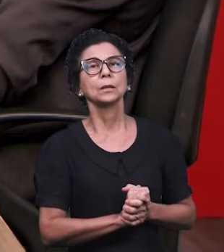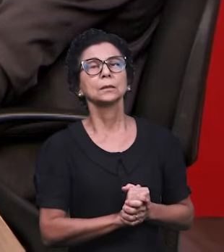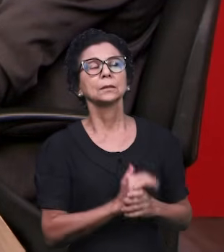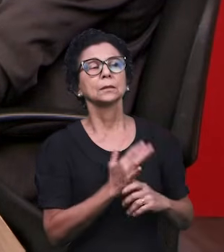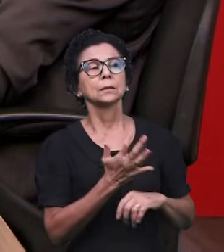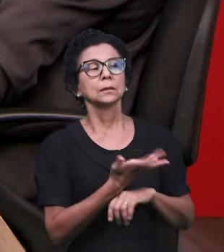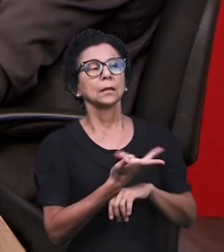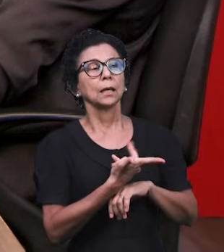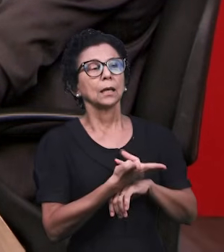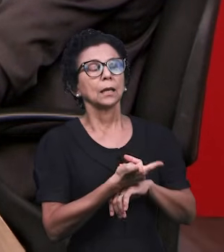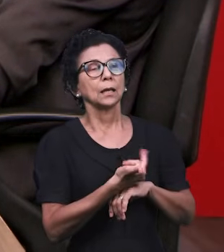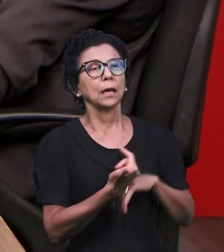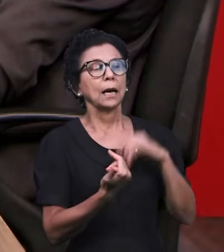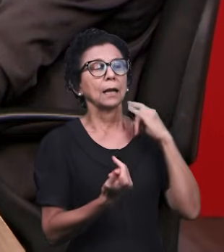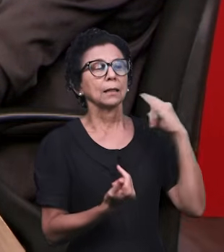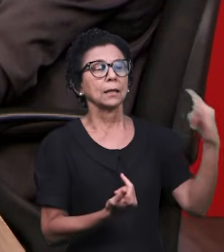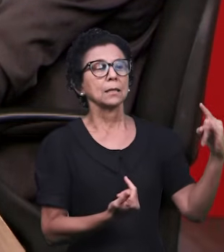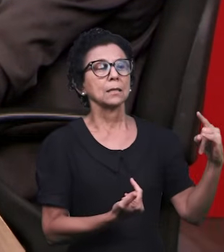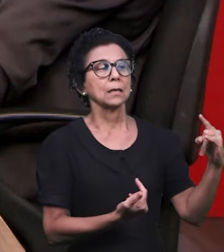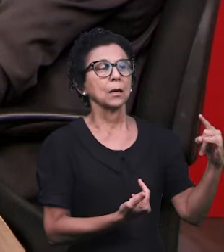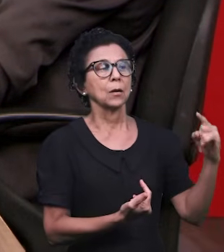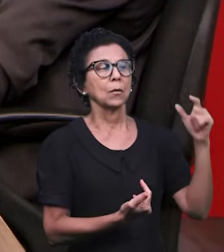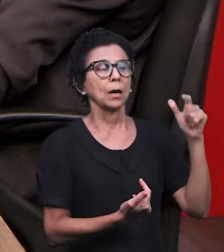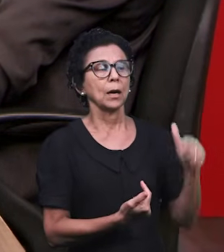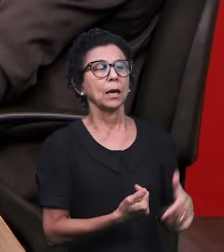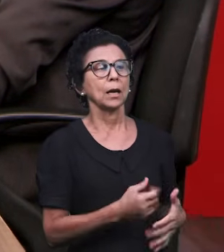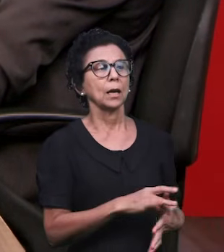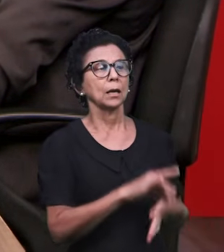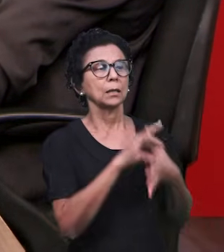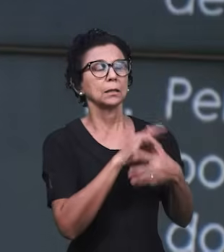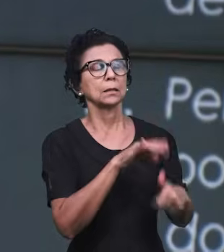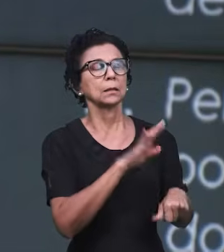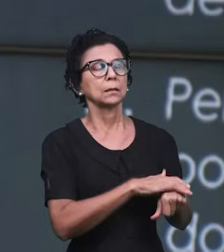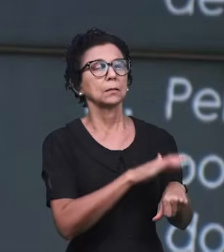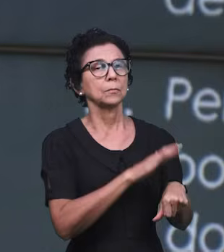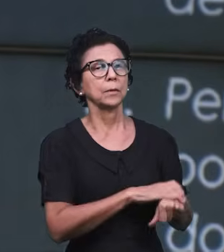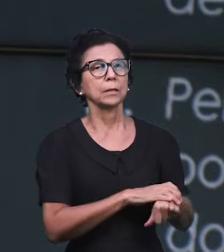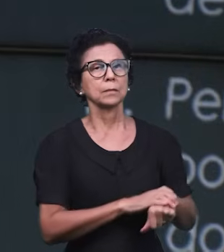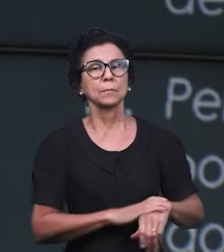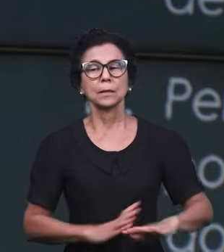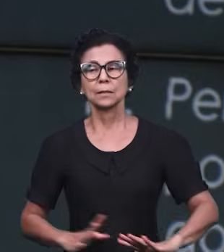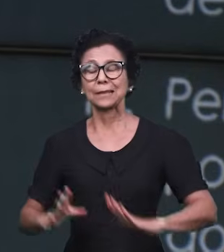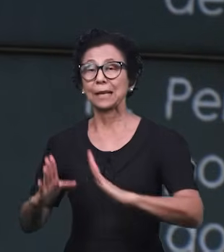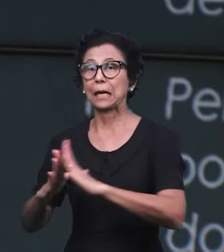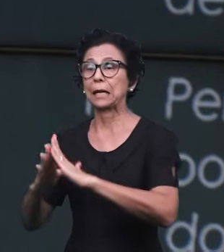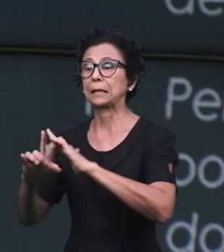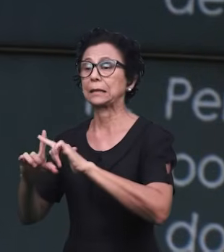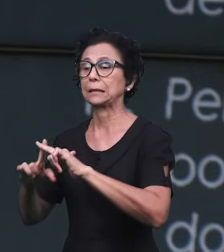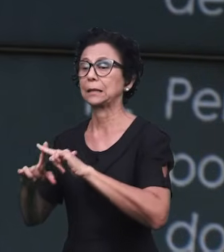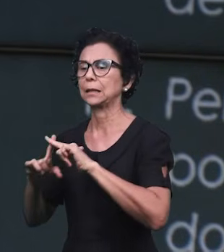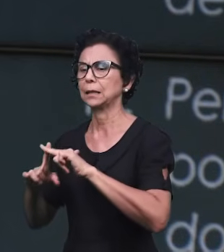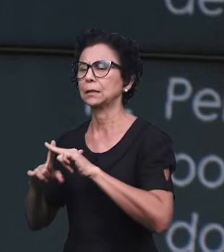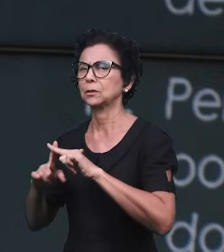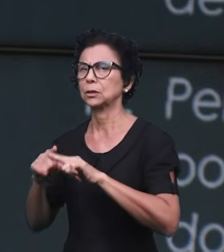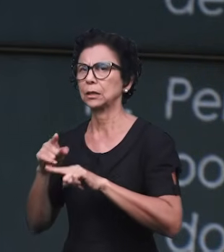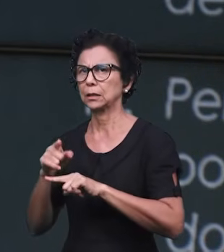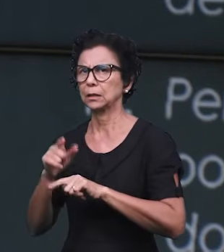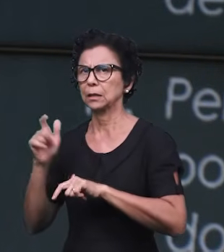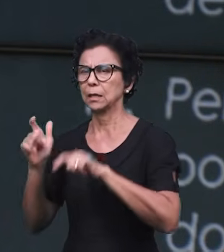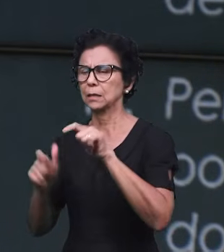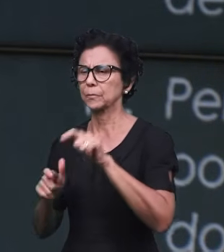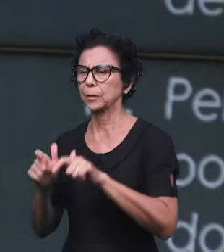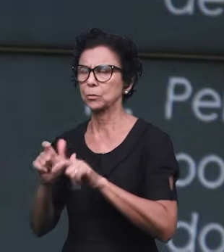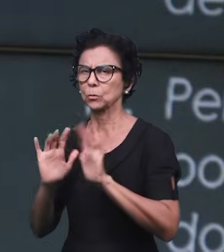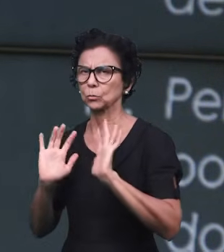mesma. E a igreja, ela tem a diferença porque o homem se esconde, como disse